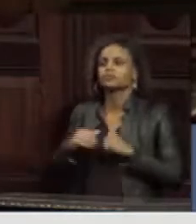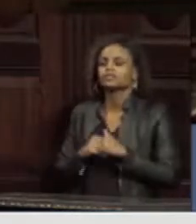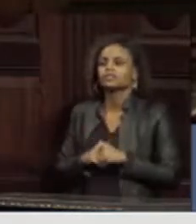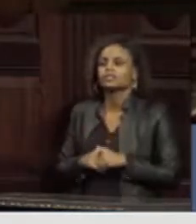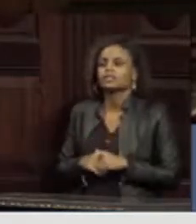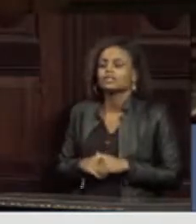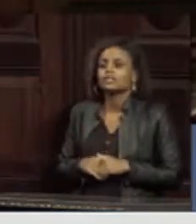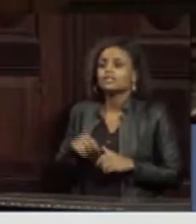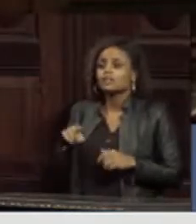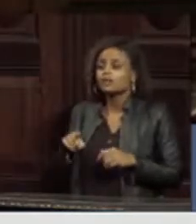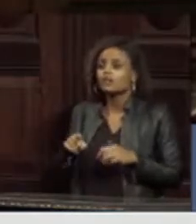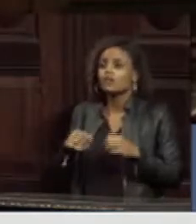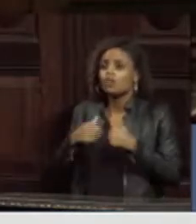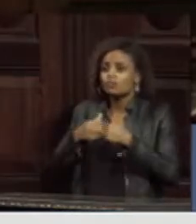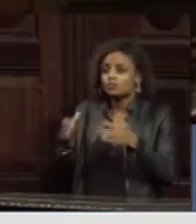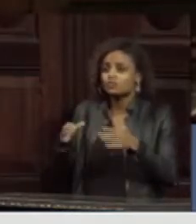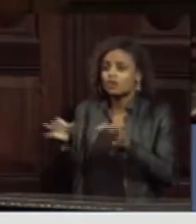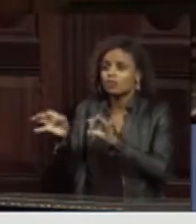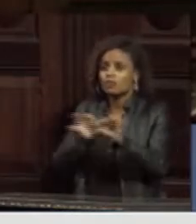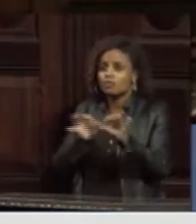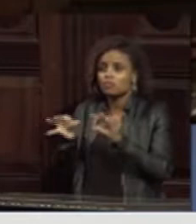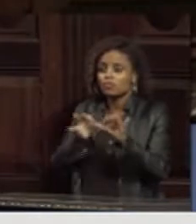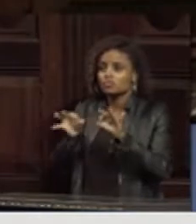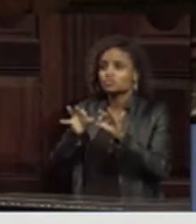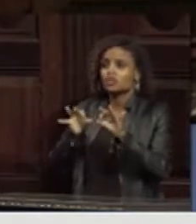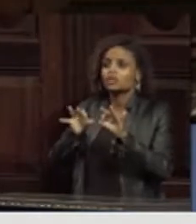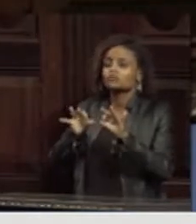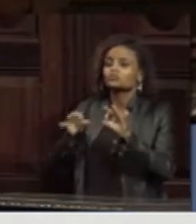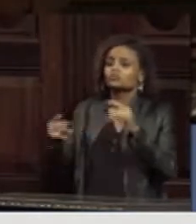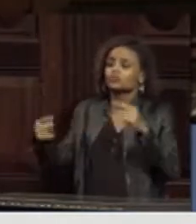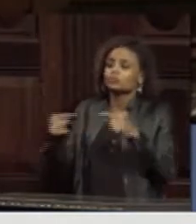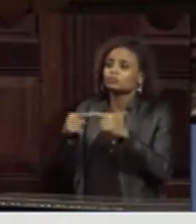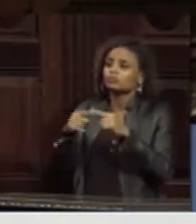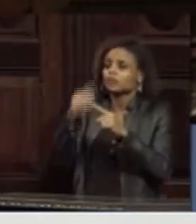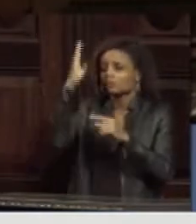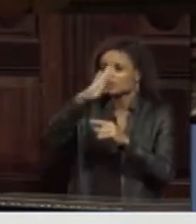construir um projeto nacional.